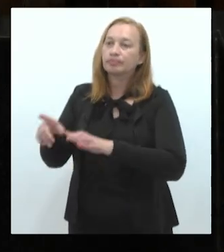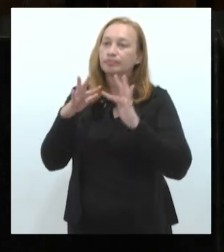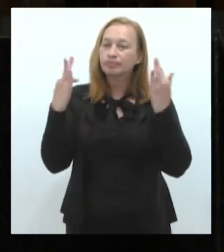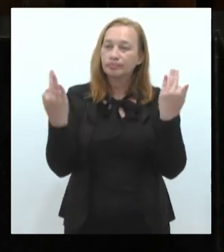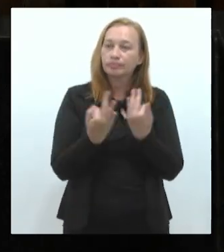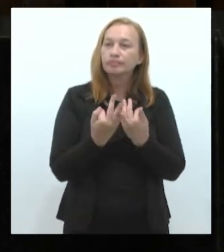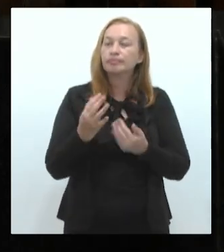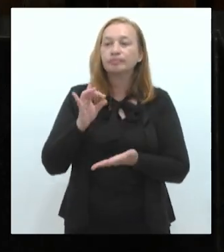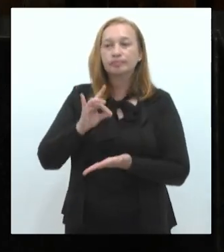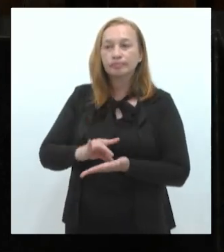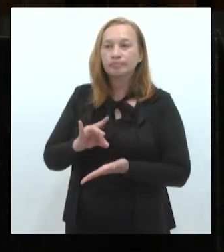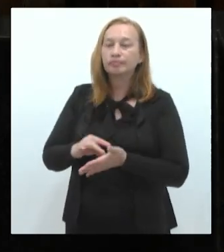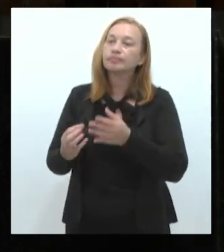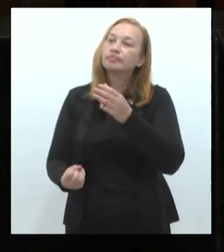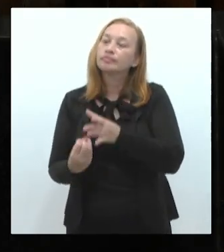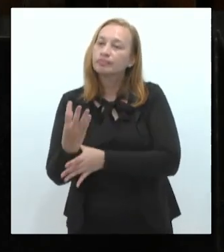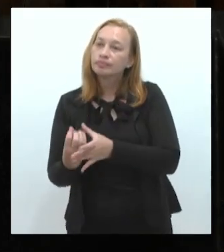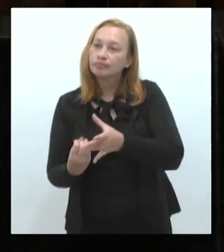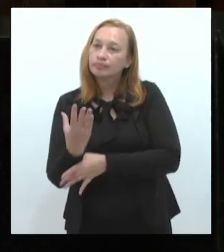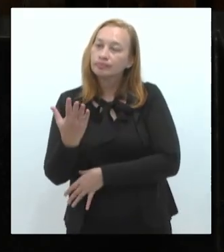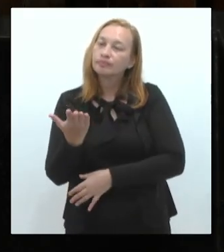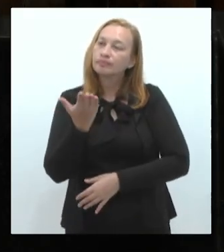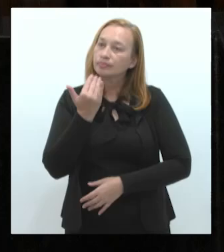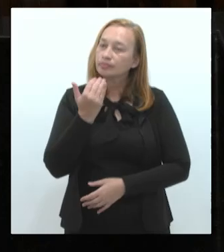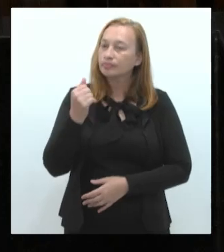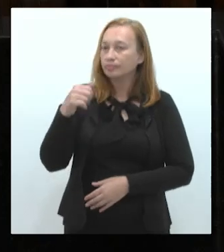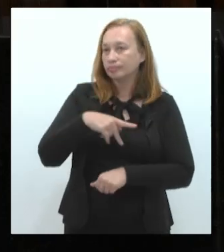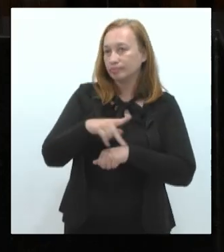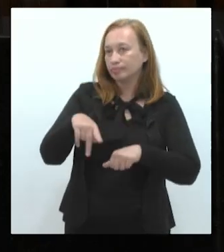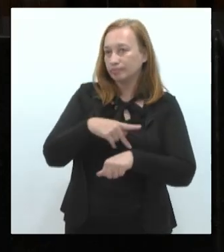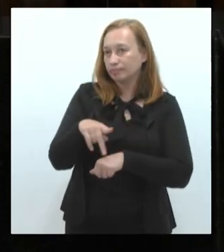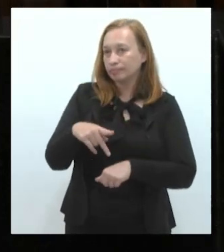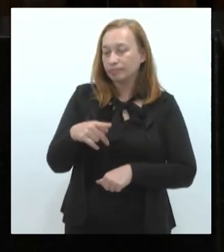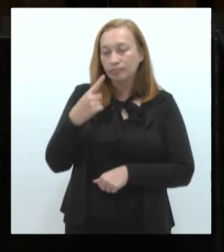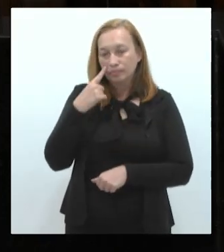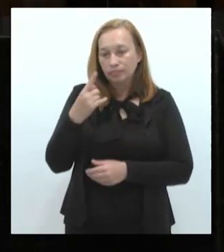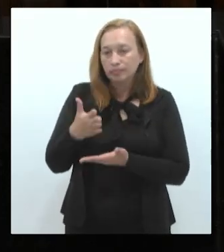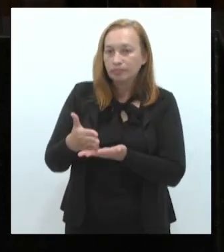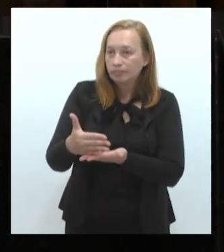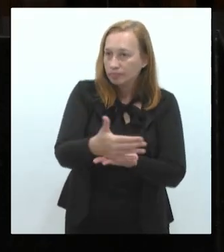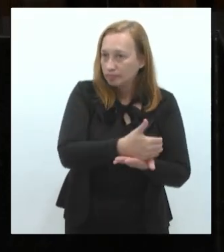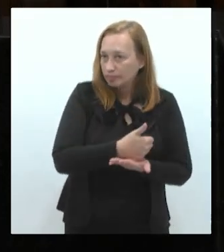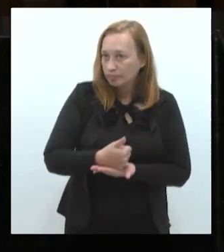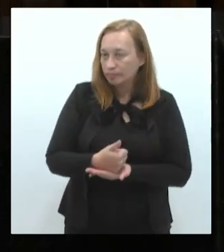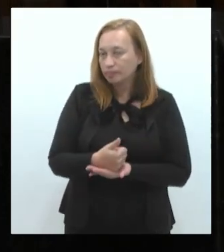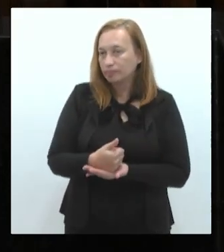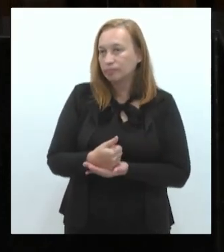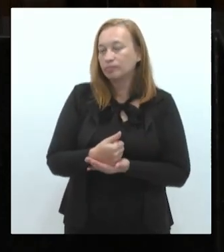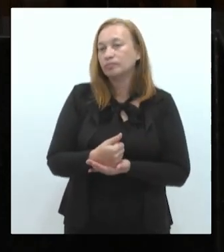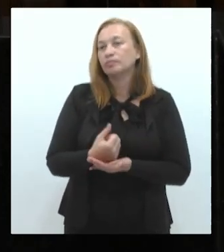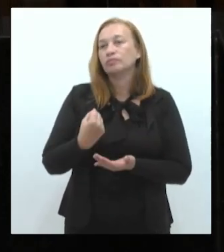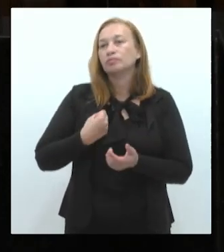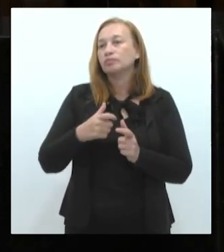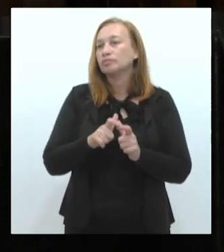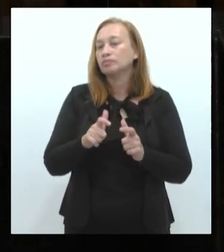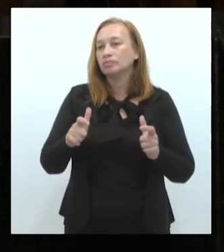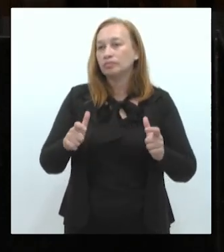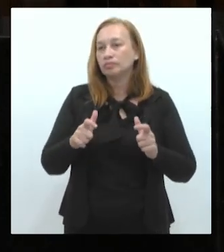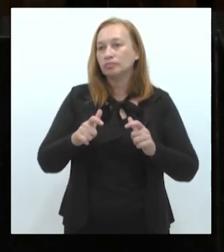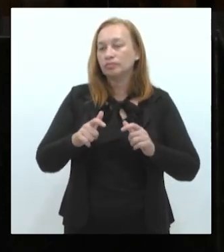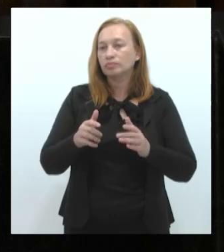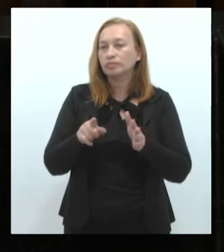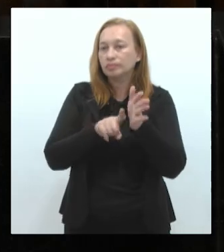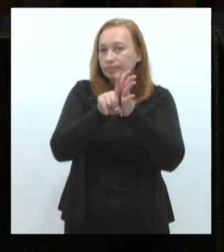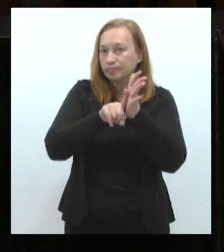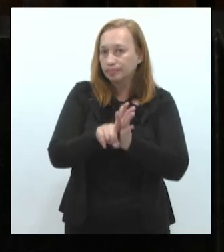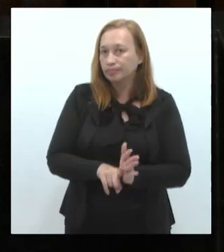que realmente produzem os alimentos do nosso país, né? Os dados estão aí, pelas maiores